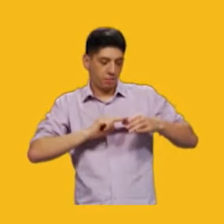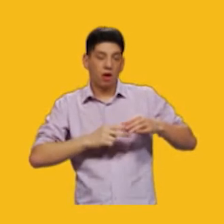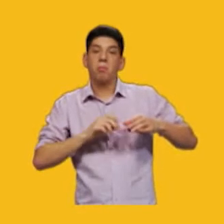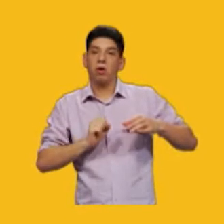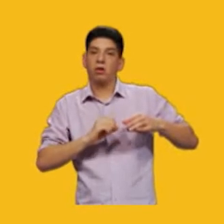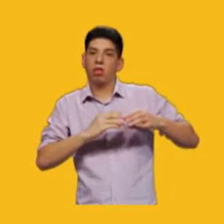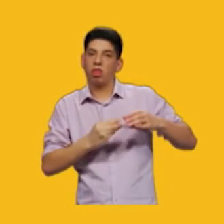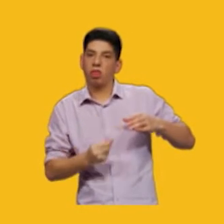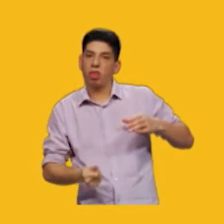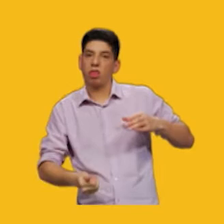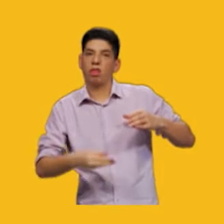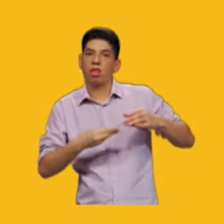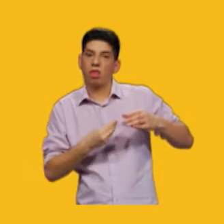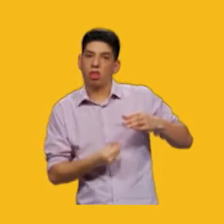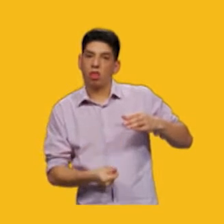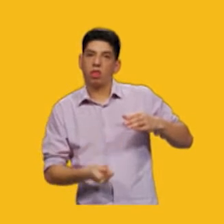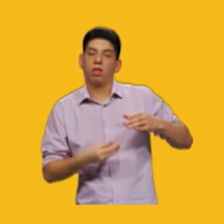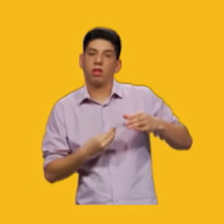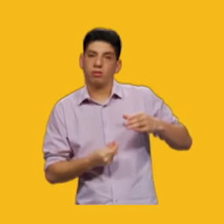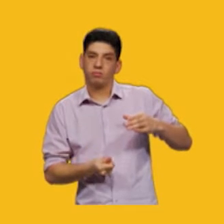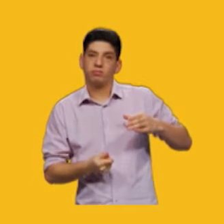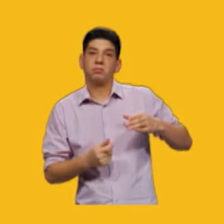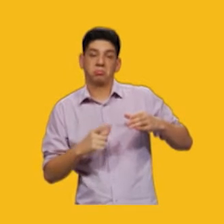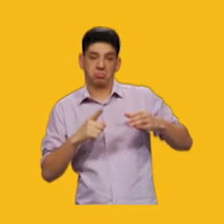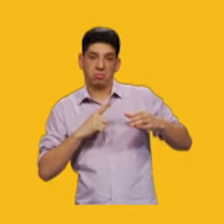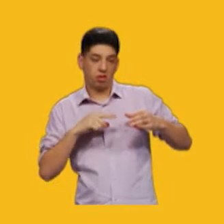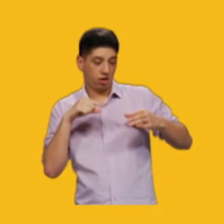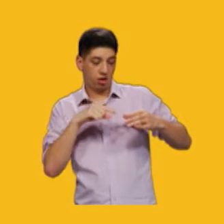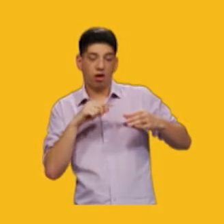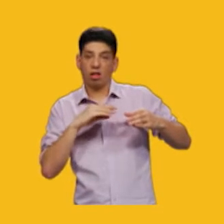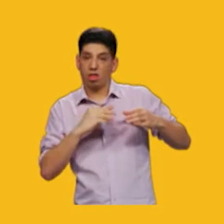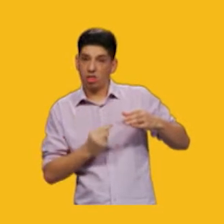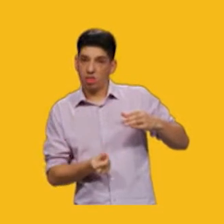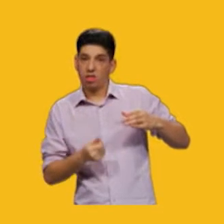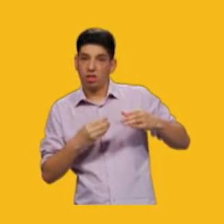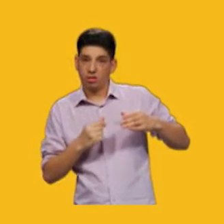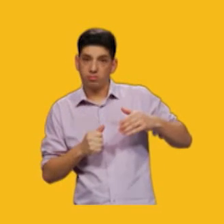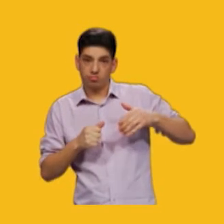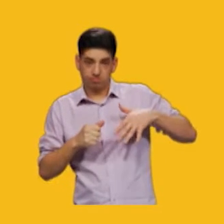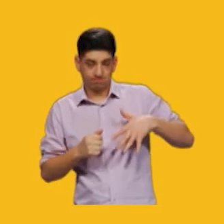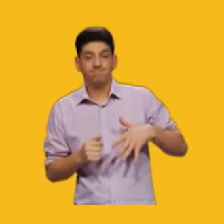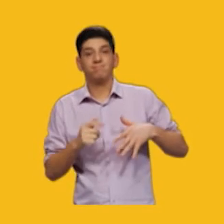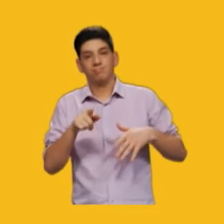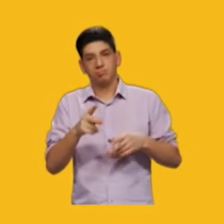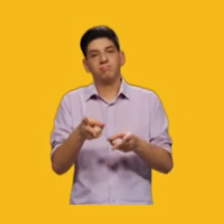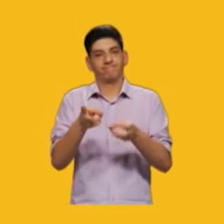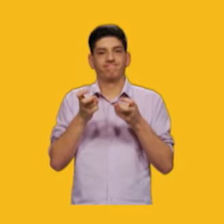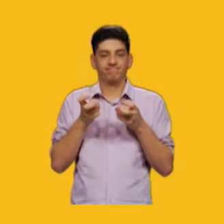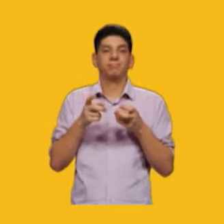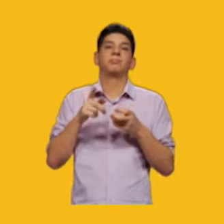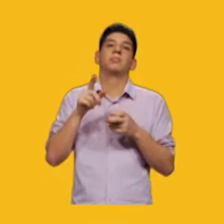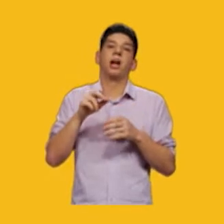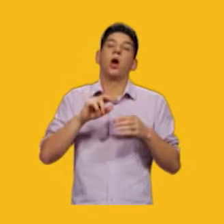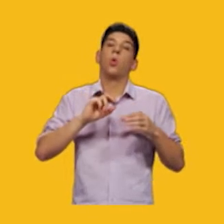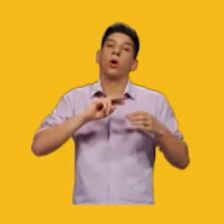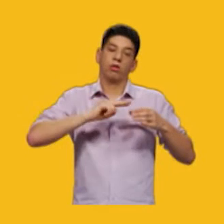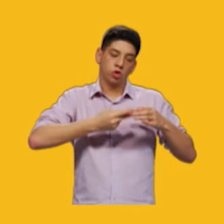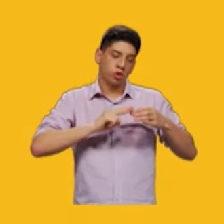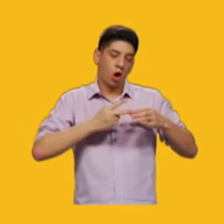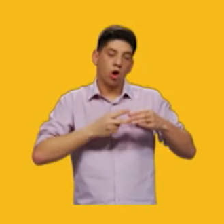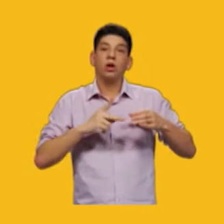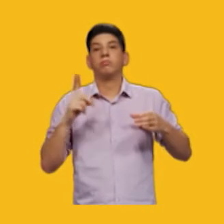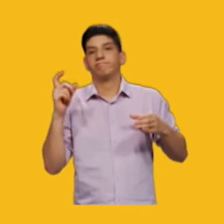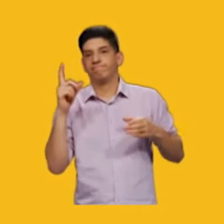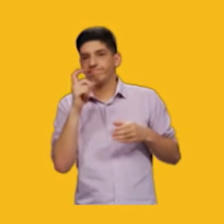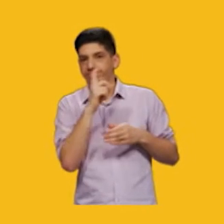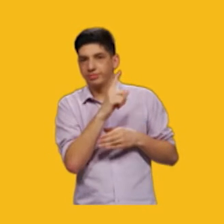Então, se acontece essa concentração de líquido nos alvéolos, então você viu então, que a troca gasosa vai ficar comprometida. Porque